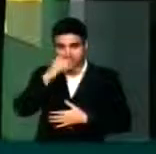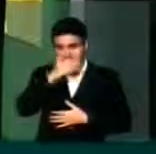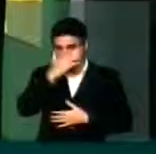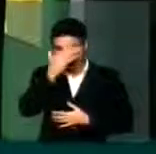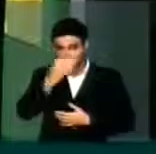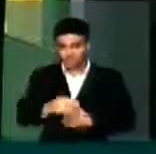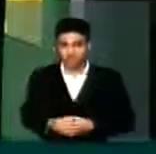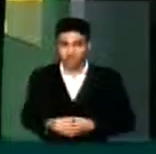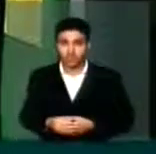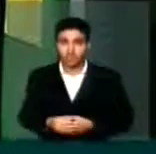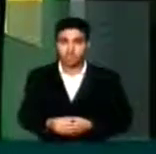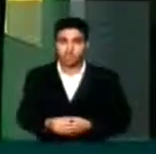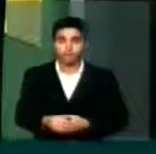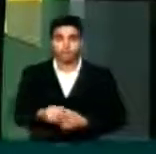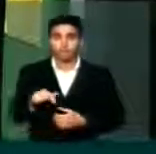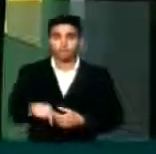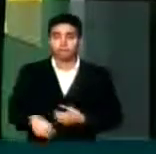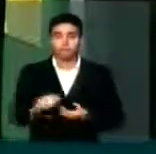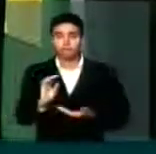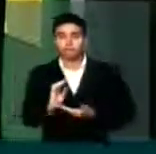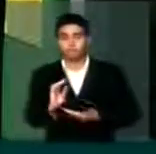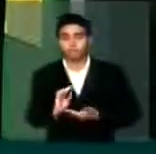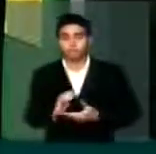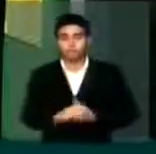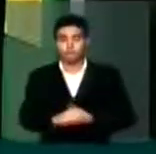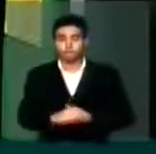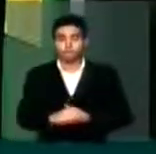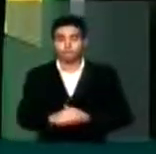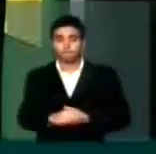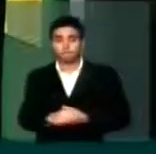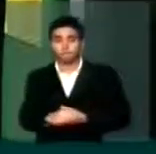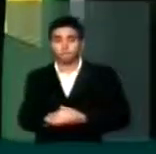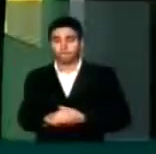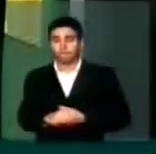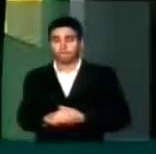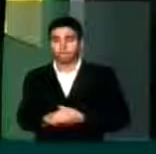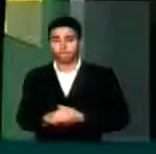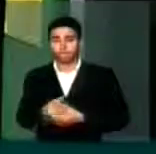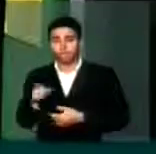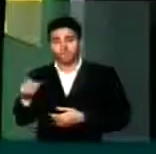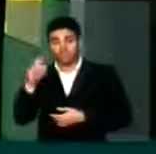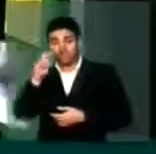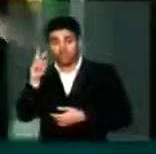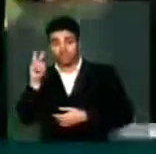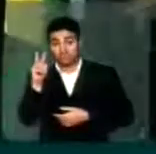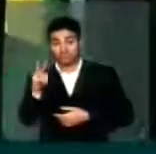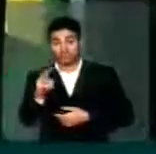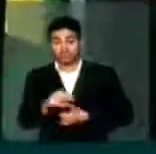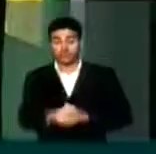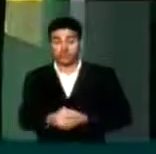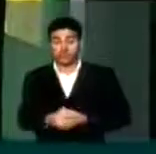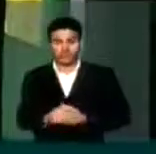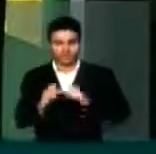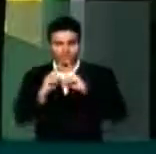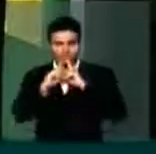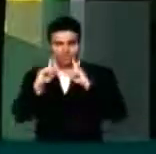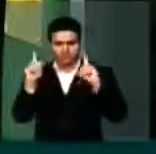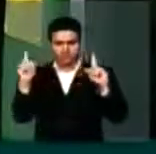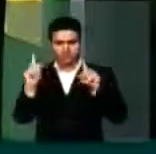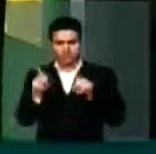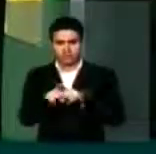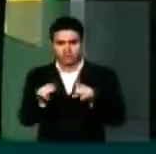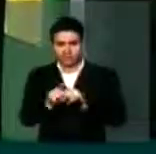mulheres aqui na Câmara dos Deputados, olhando, assistindo, reclamando